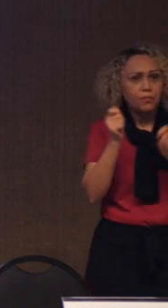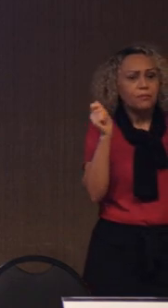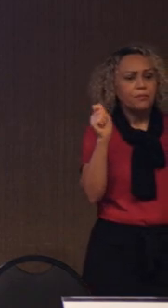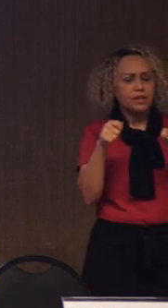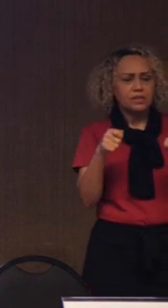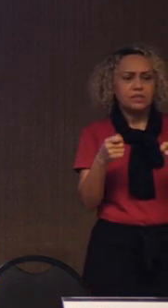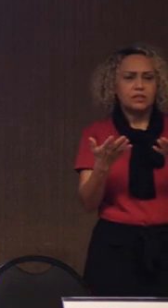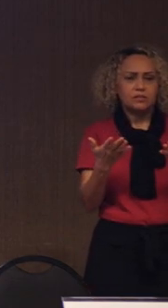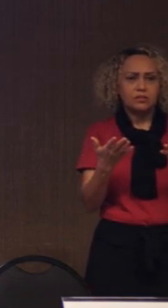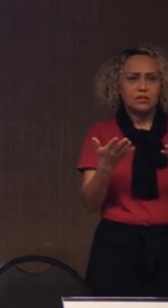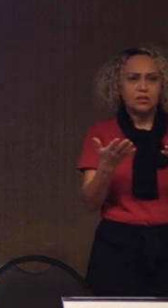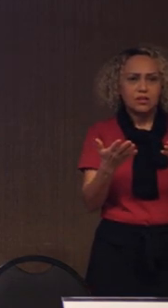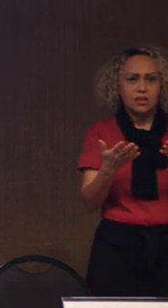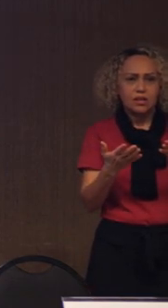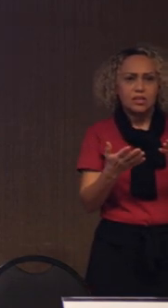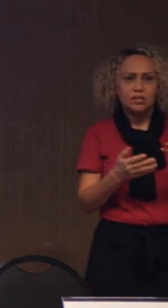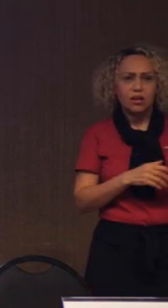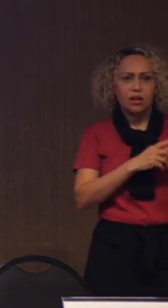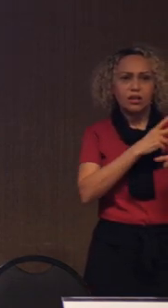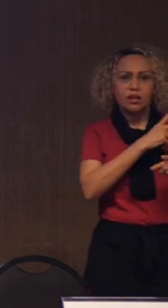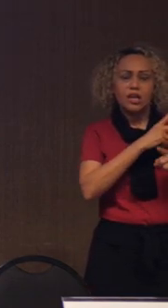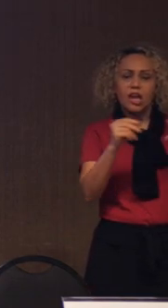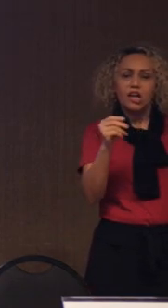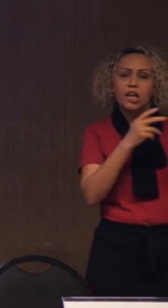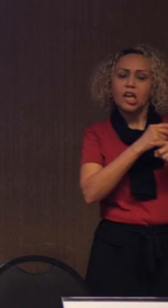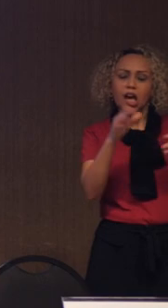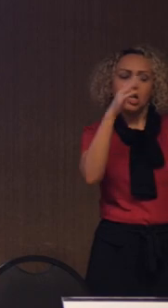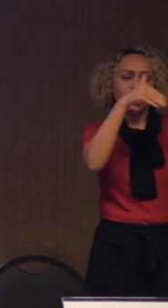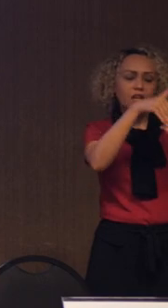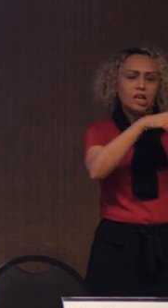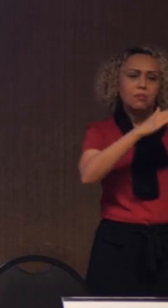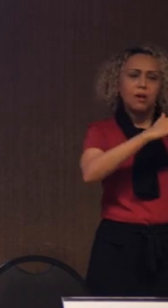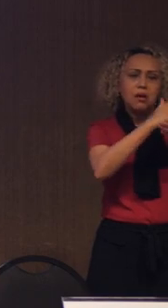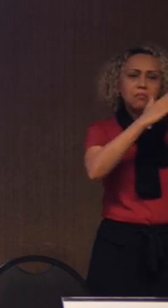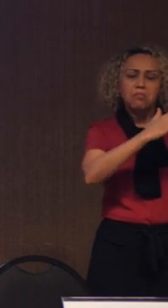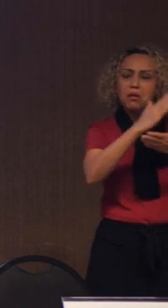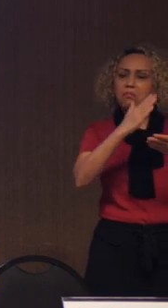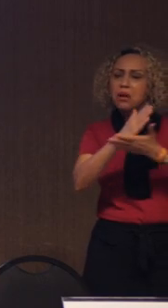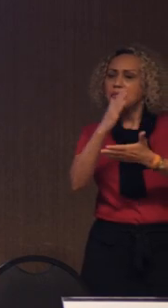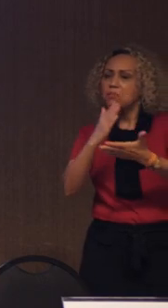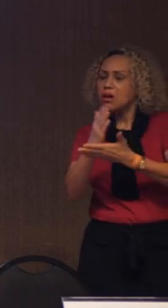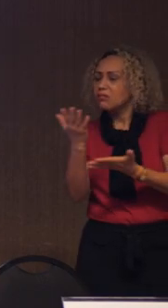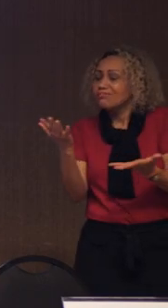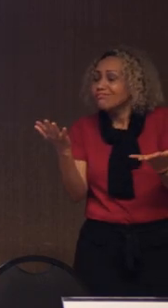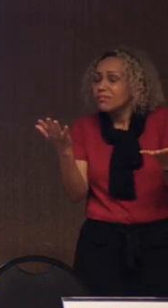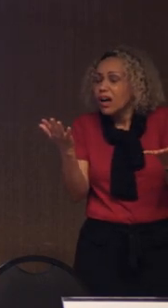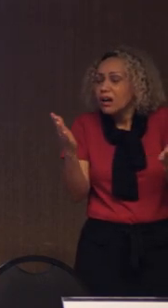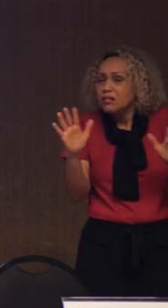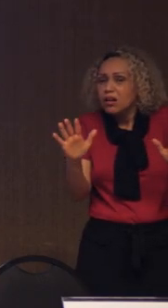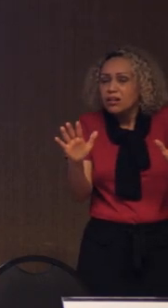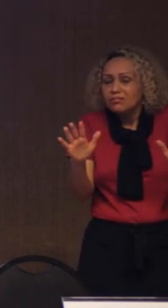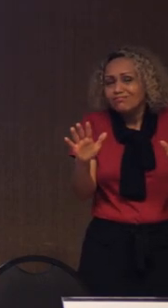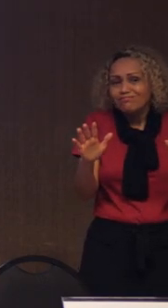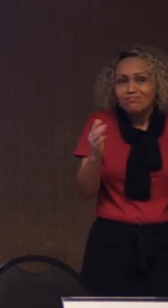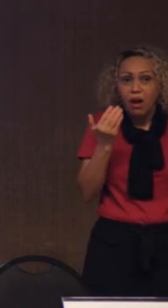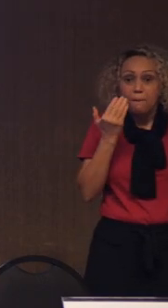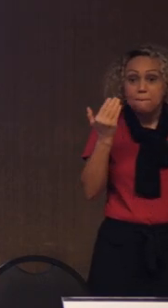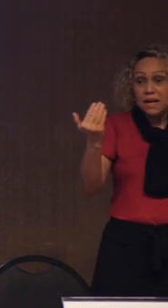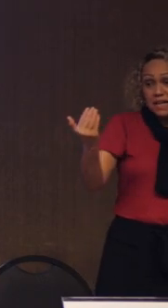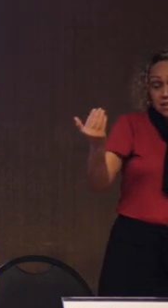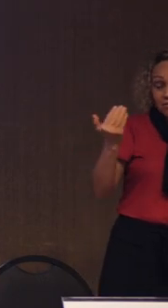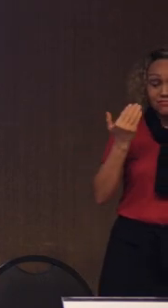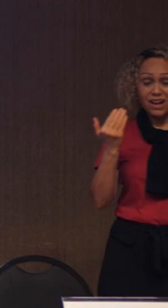país. Não adianta só ganhar a eleição e só requentar a pizza. A pizza é muito boa, né? Você compra uma pizza